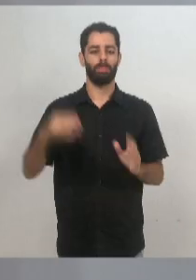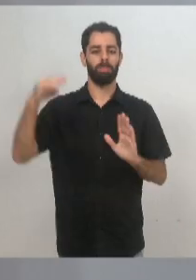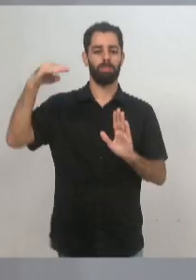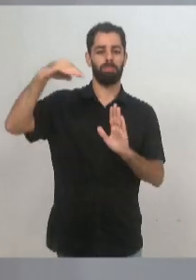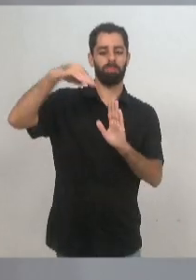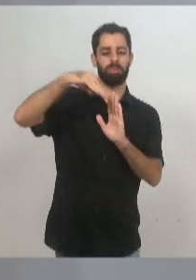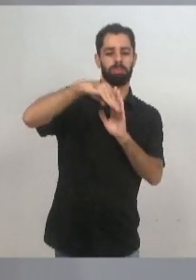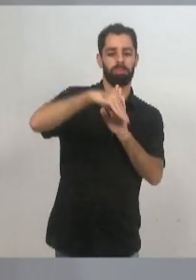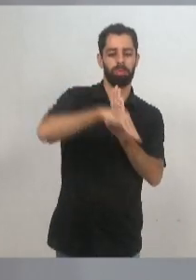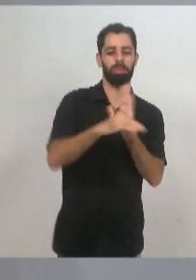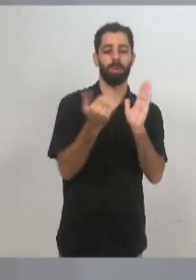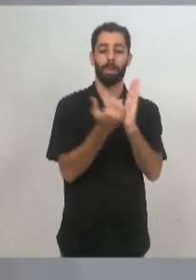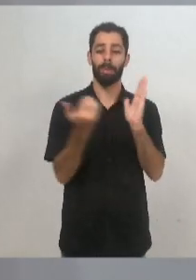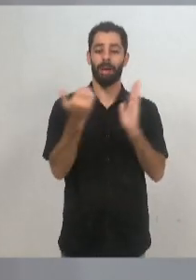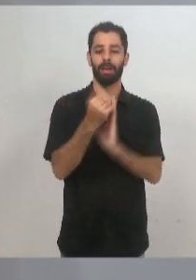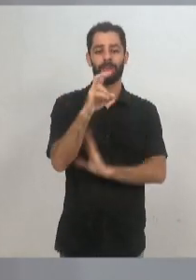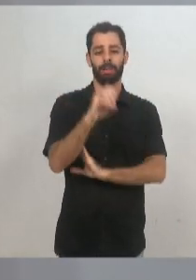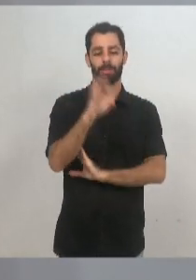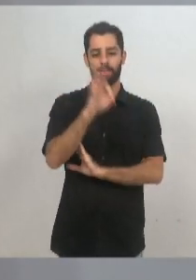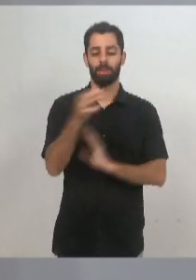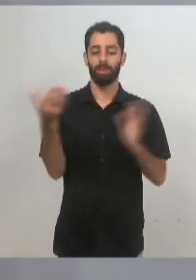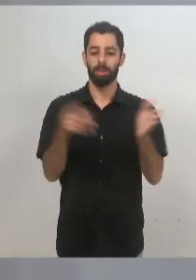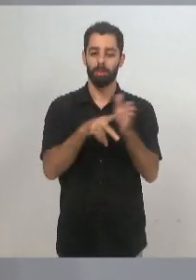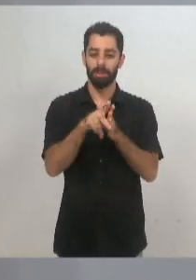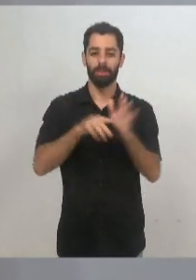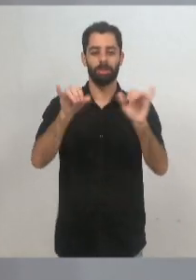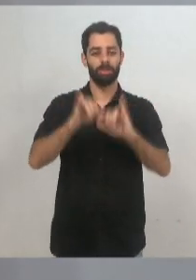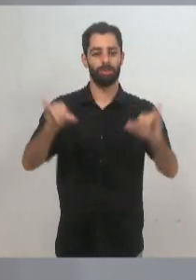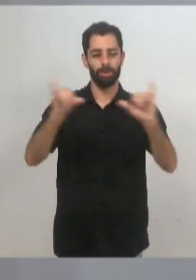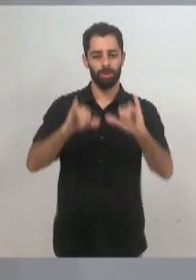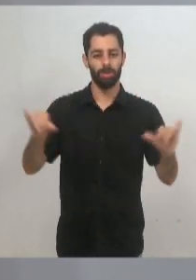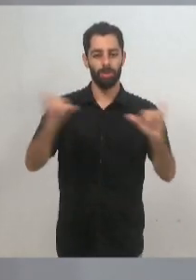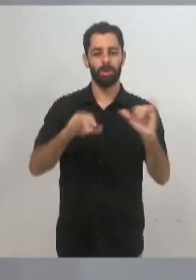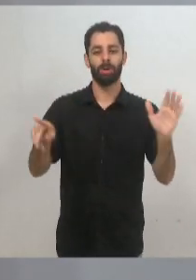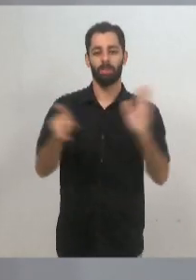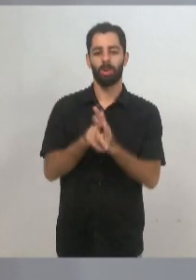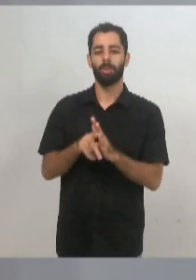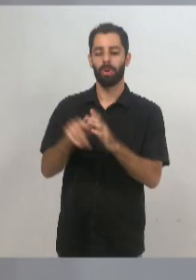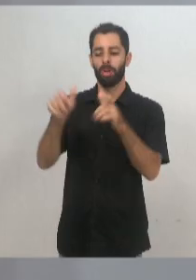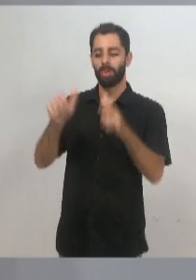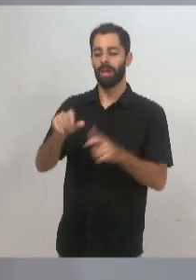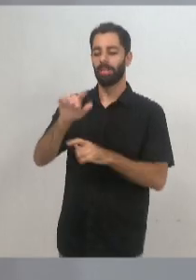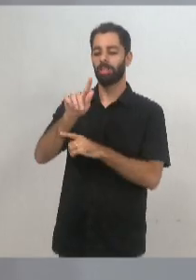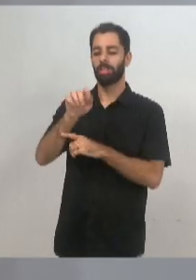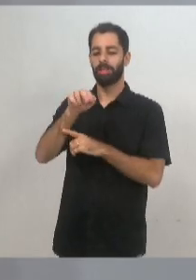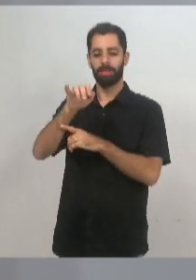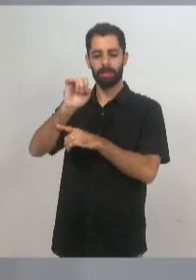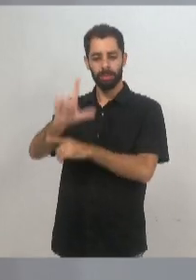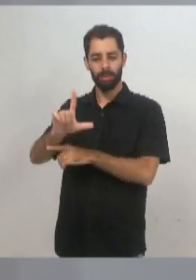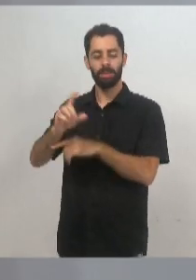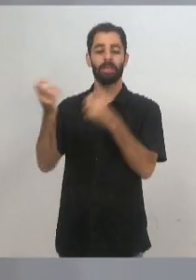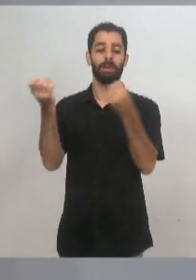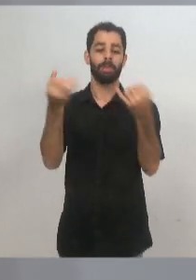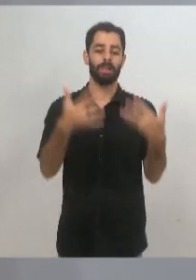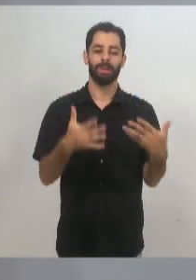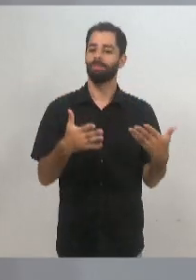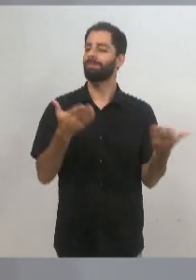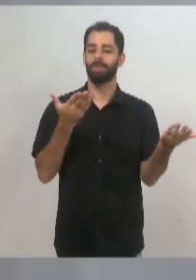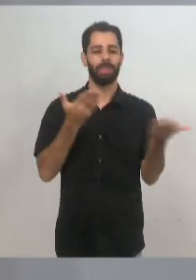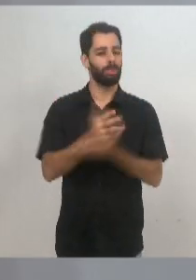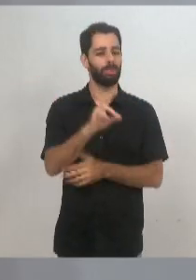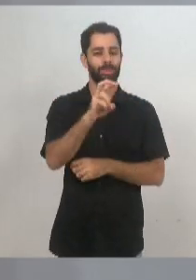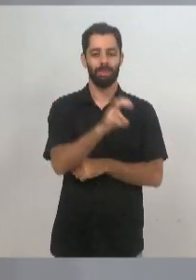já superou os 50%, e hoje uma pesquisa divulgada pela Pesquisa Genial aponta uma desaprovação